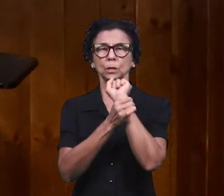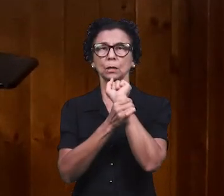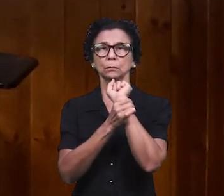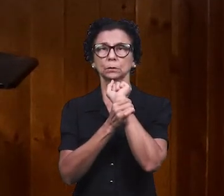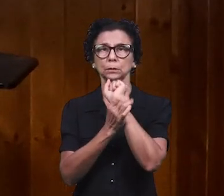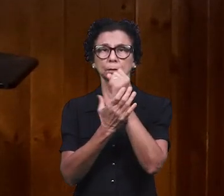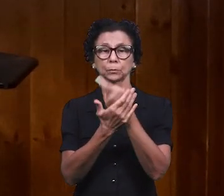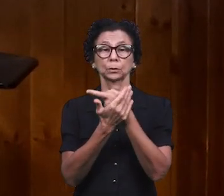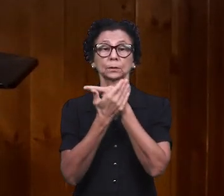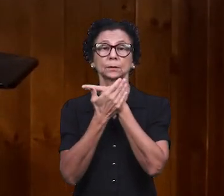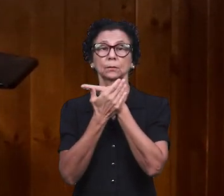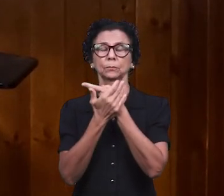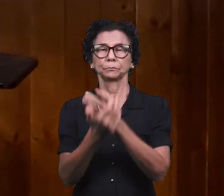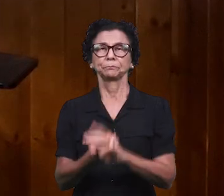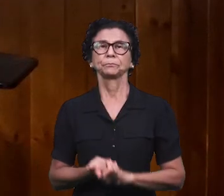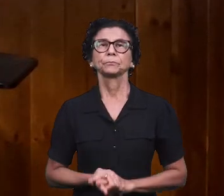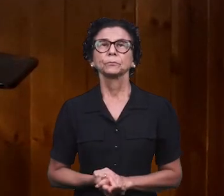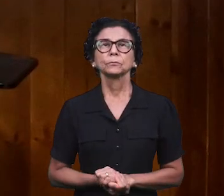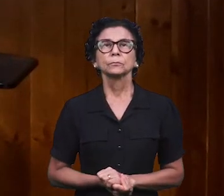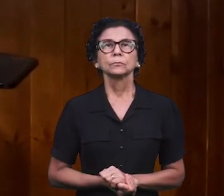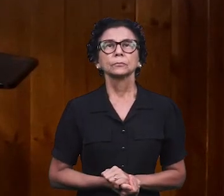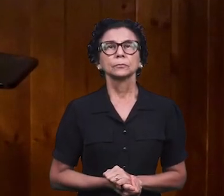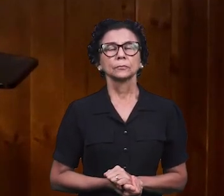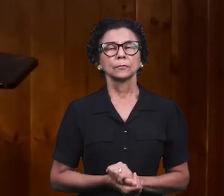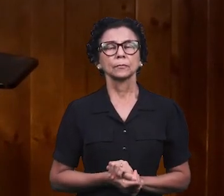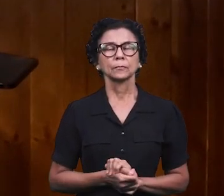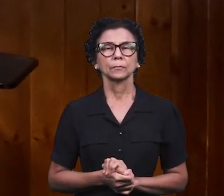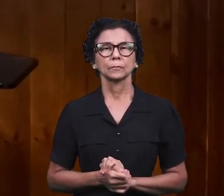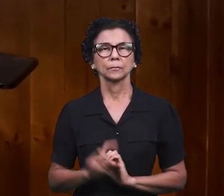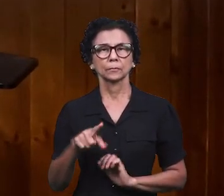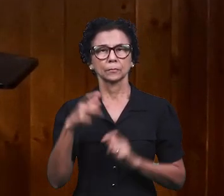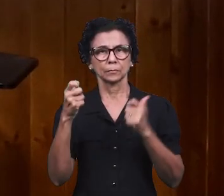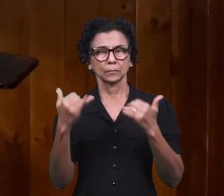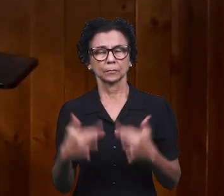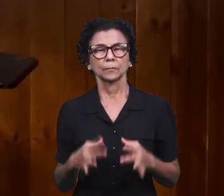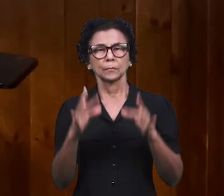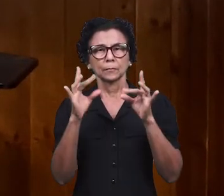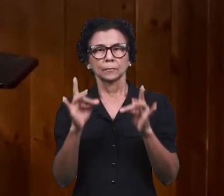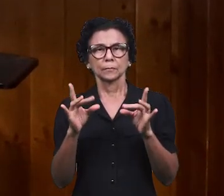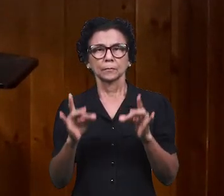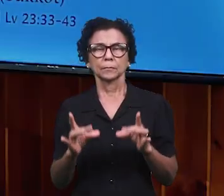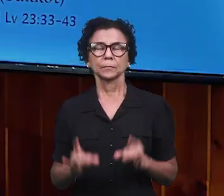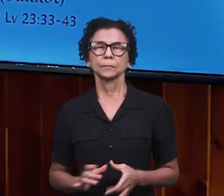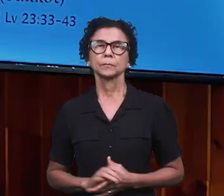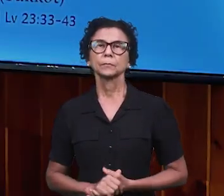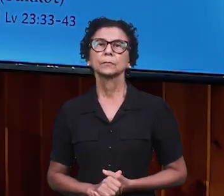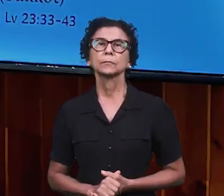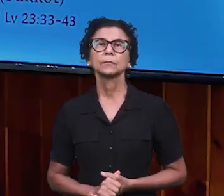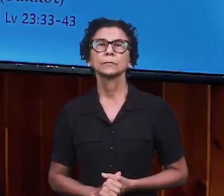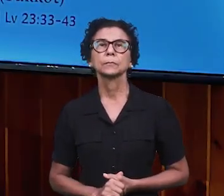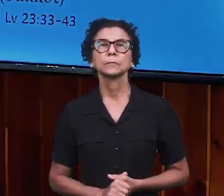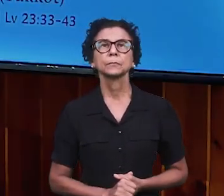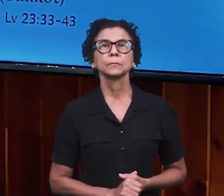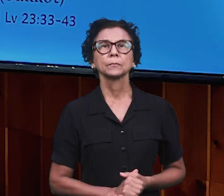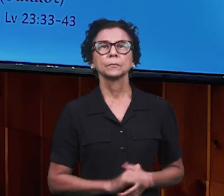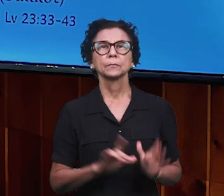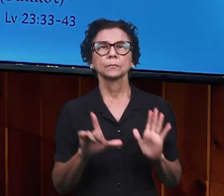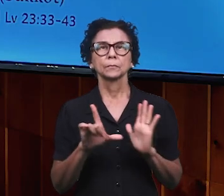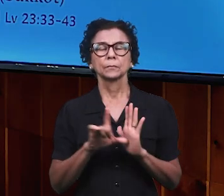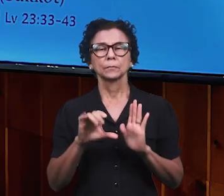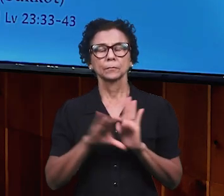povo. Os irmãos vão ver isso com detalhes nos próximos programas. Isso está em